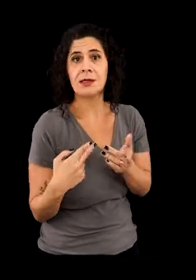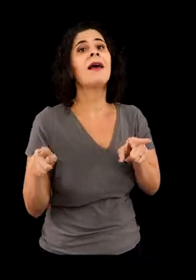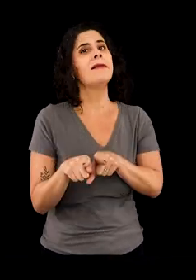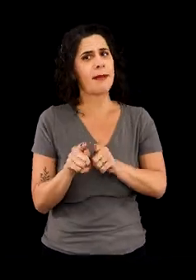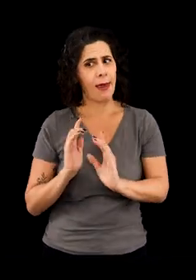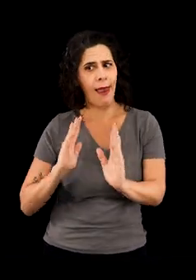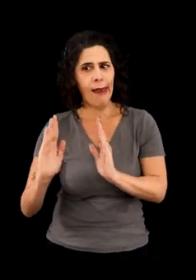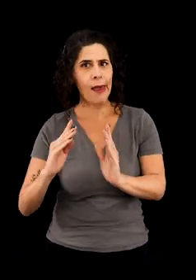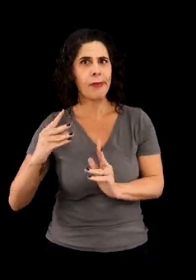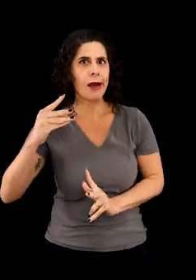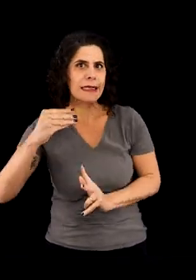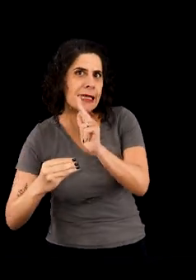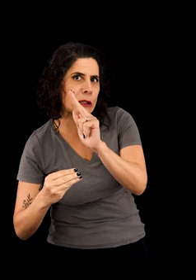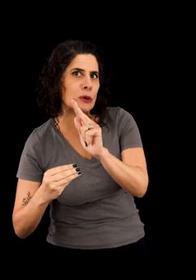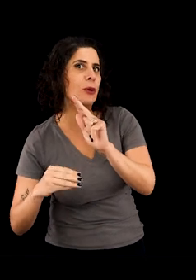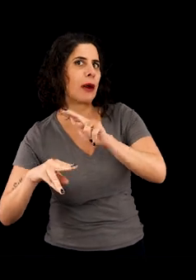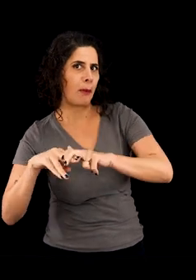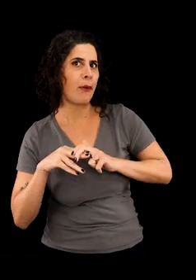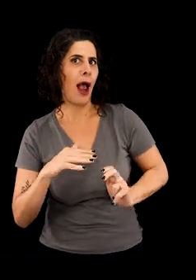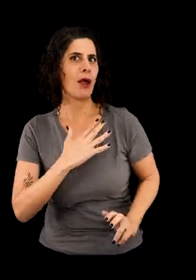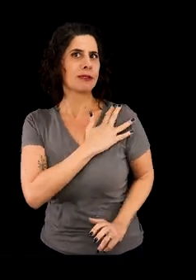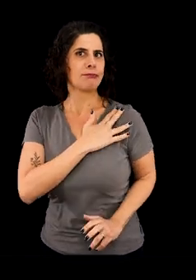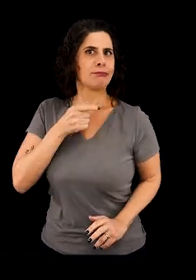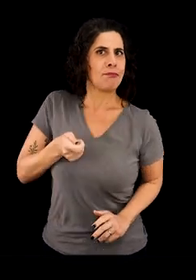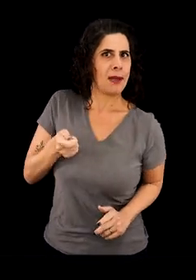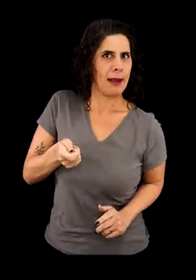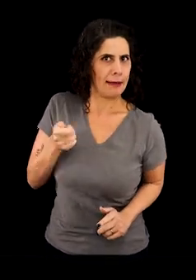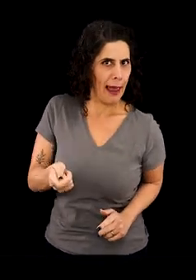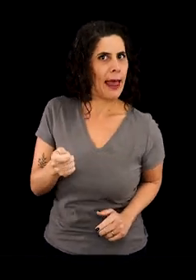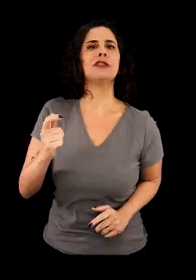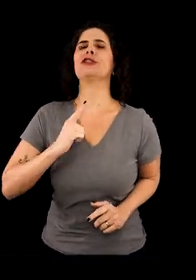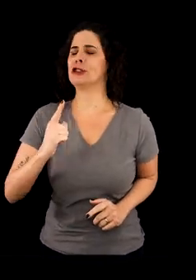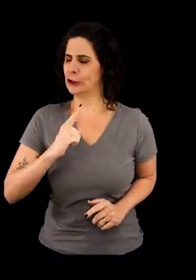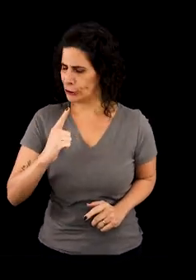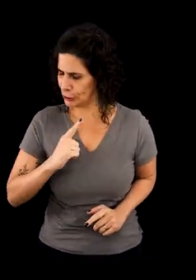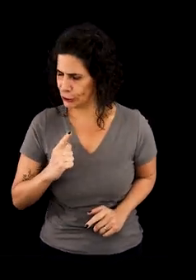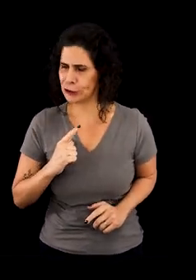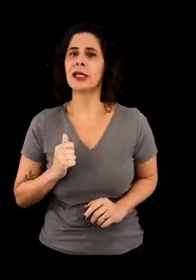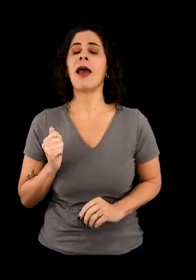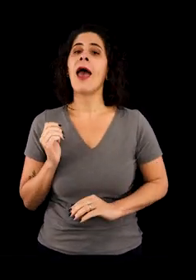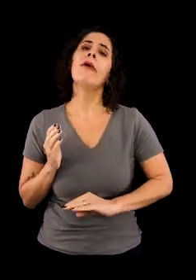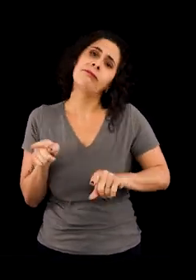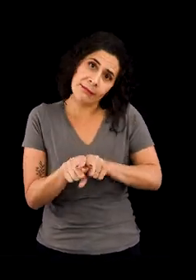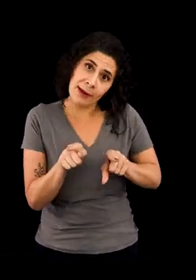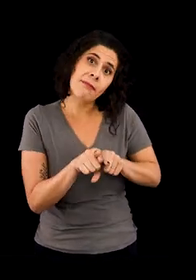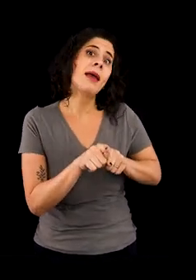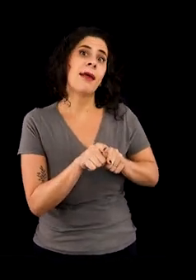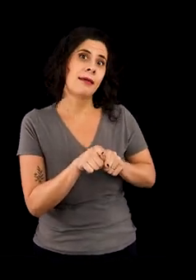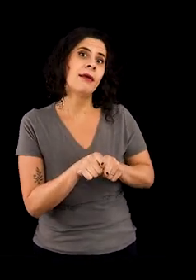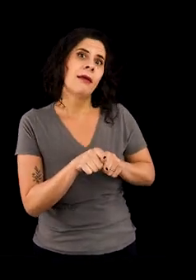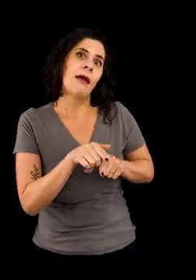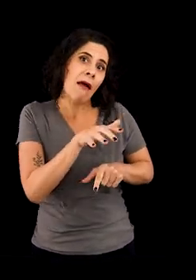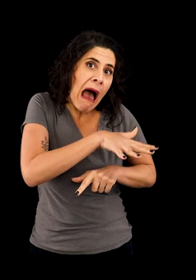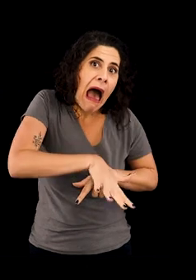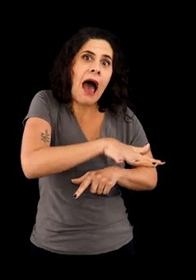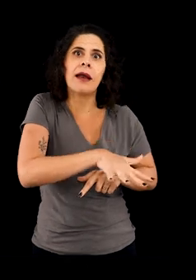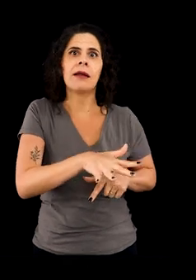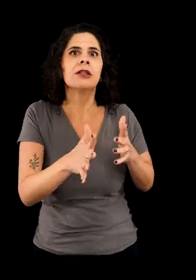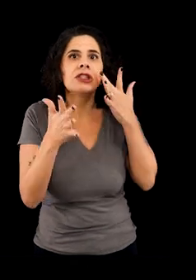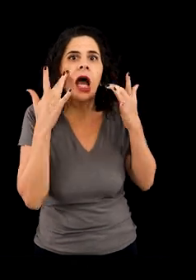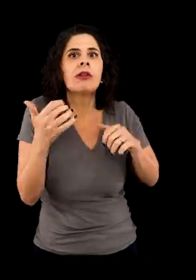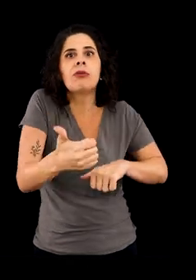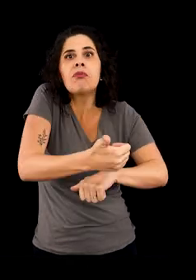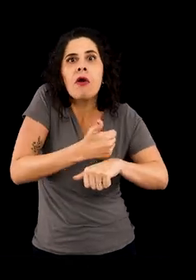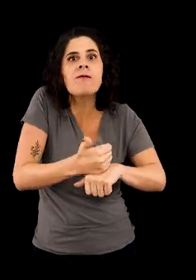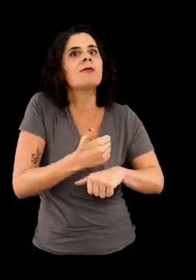passei pela época da censura militar, e fomos que fomos. Eu também fazia teatro profissional, fiz